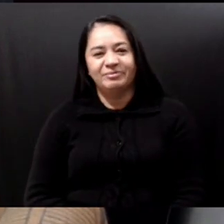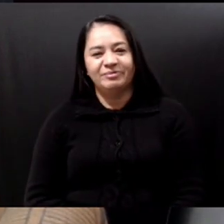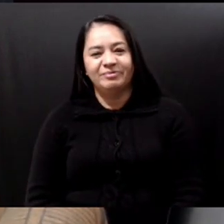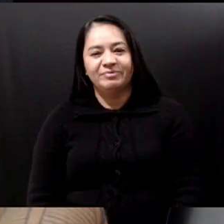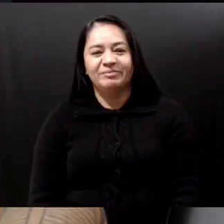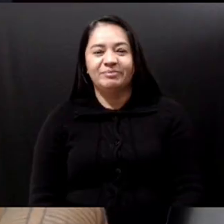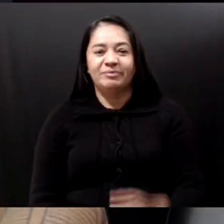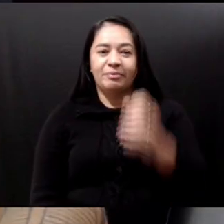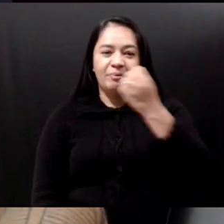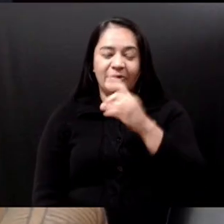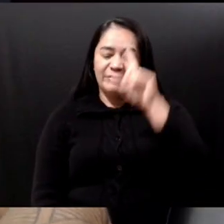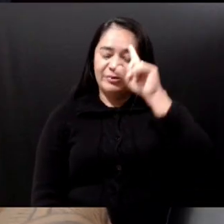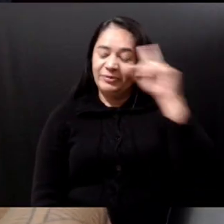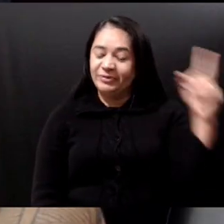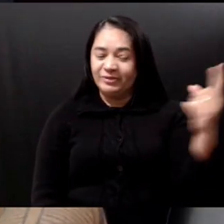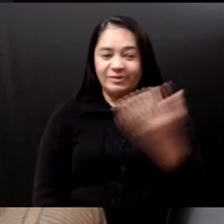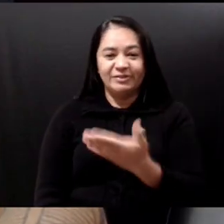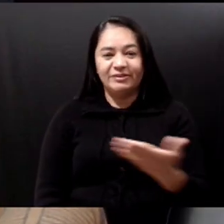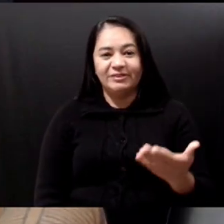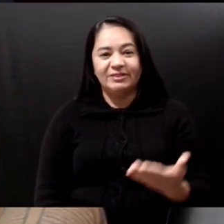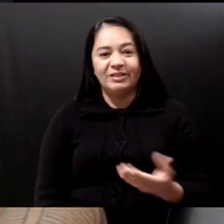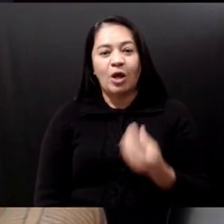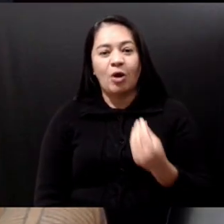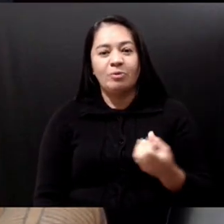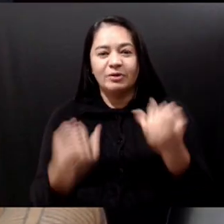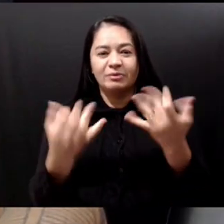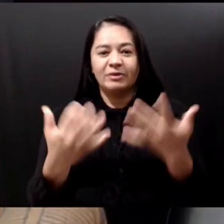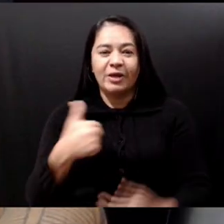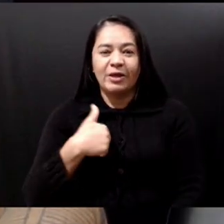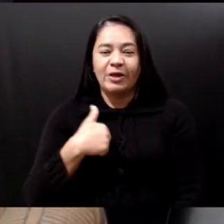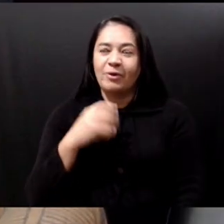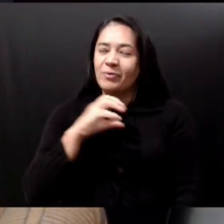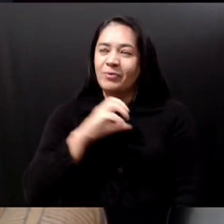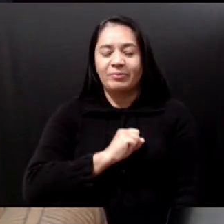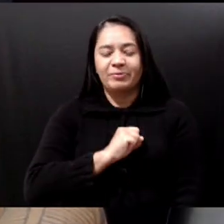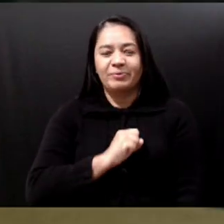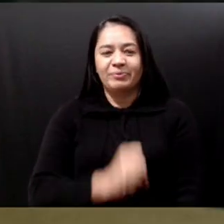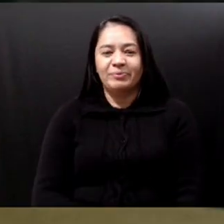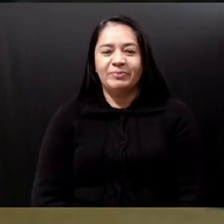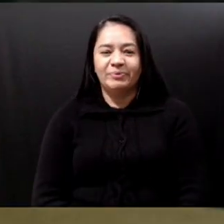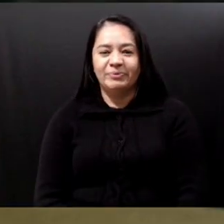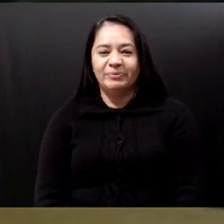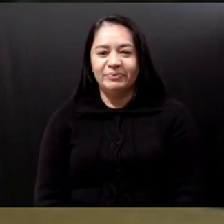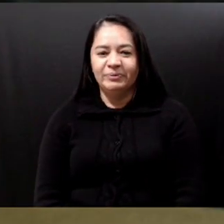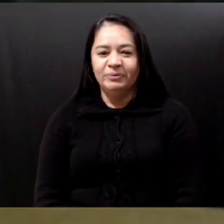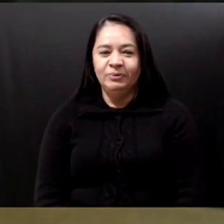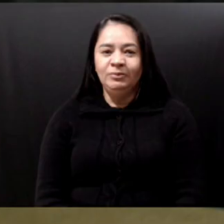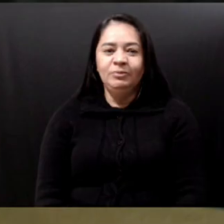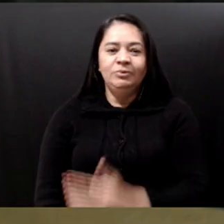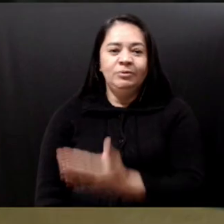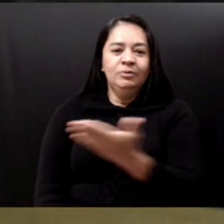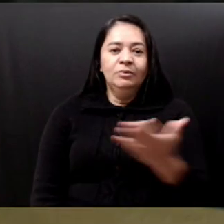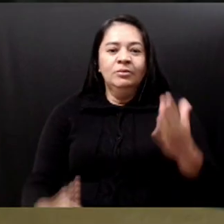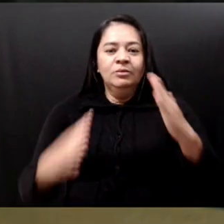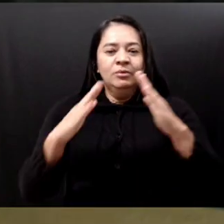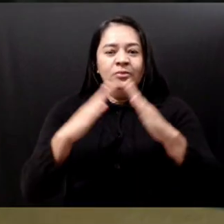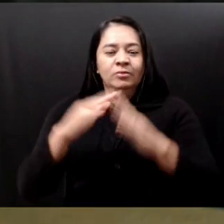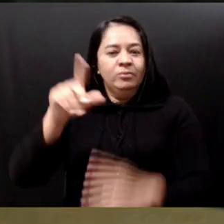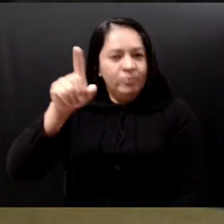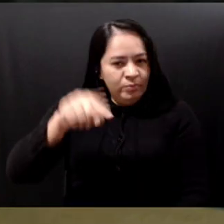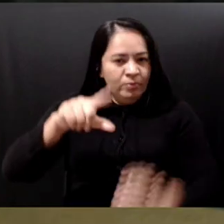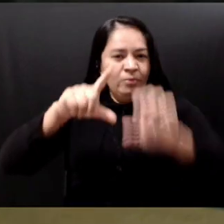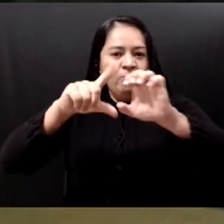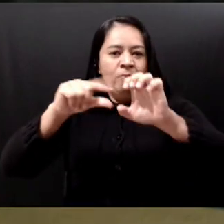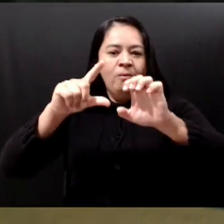Vamos falar desse assunto que eu particularmente adoro. Uau! E aí, você de casa, é empreendedor? Está pensando em empreender? Vamos embora